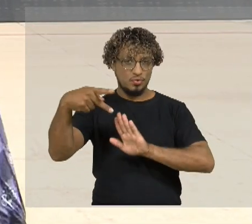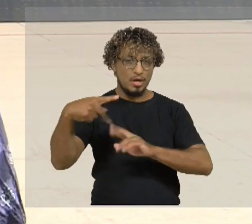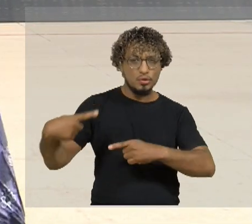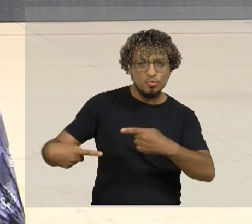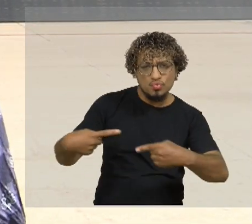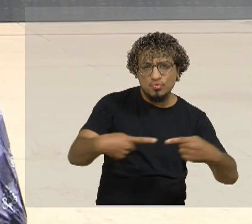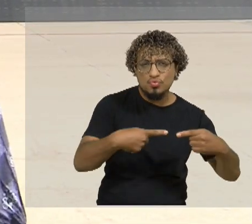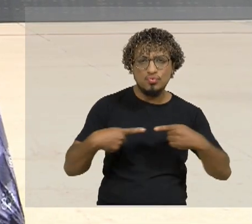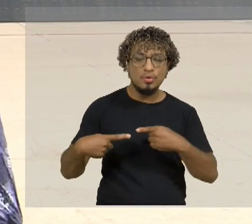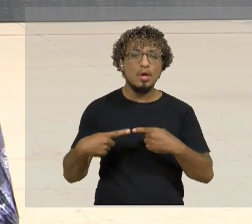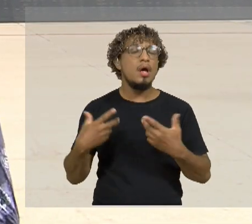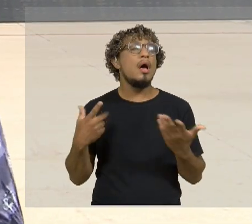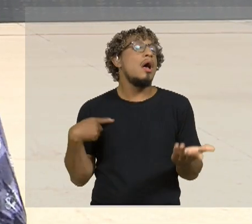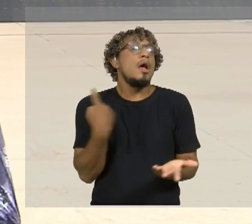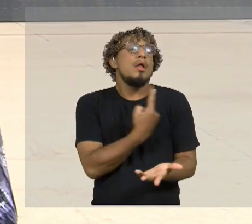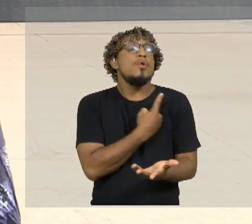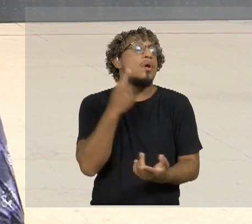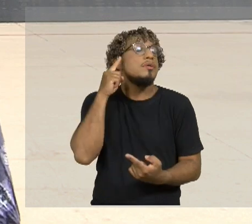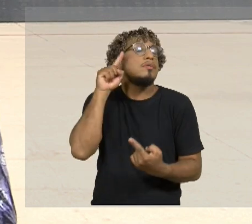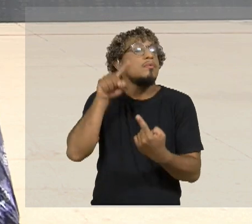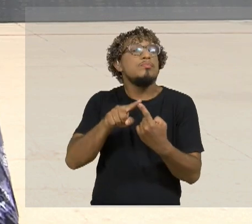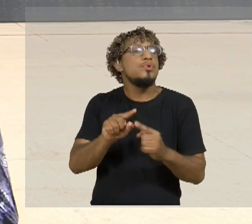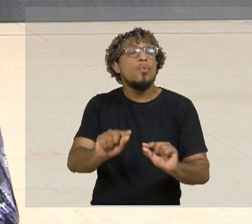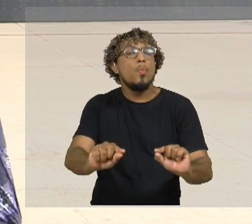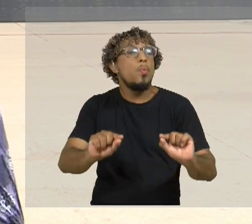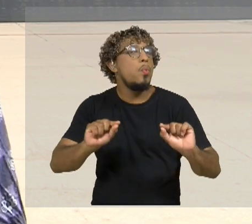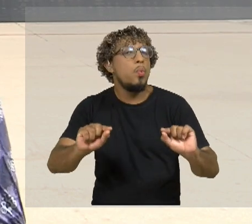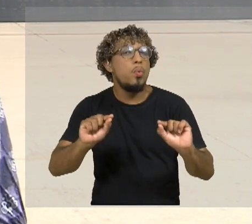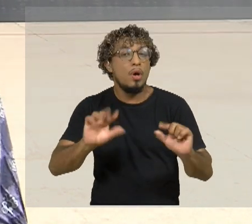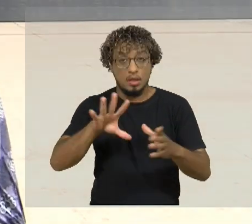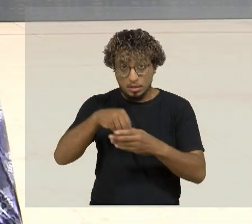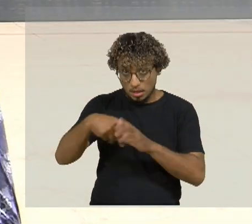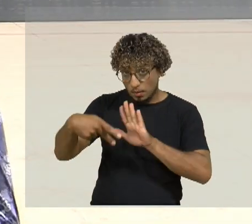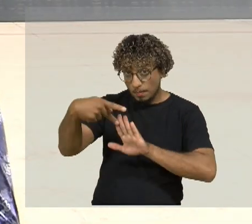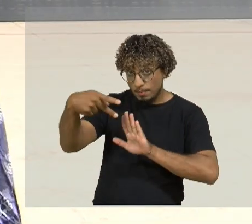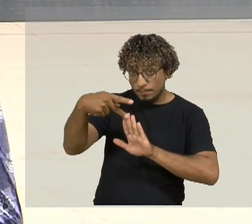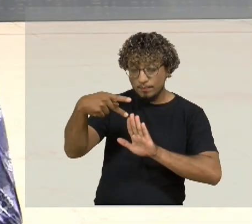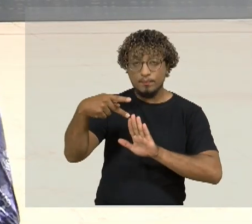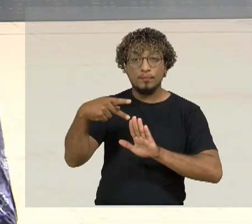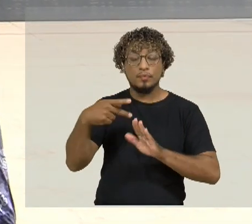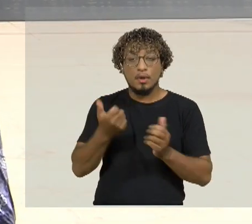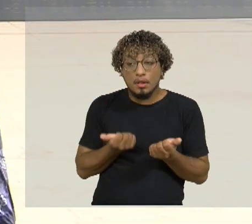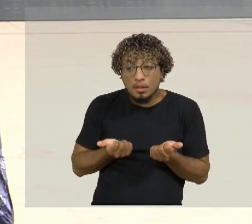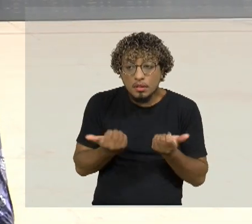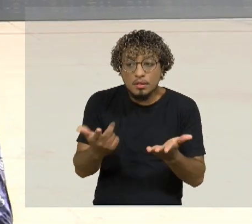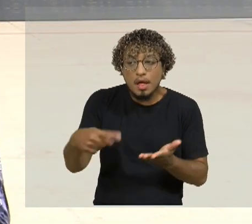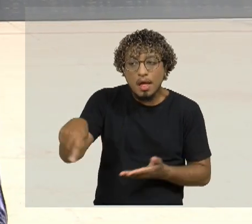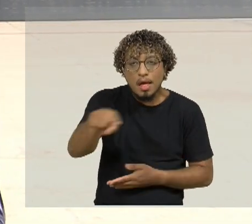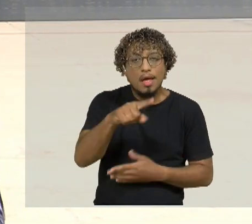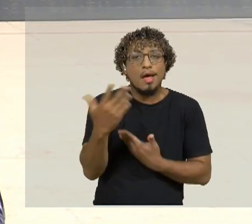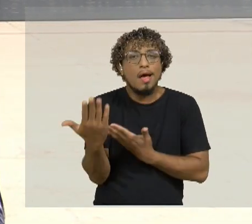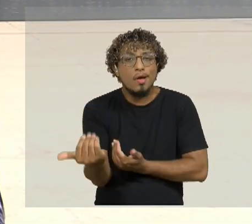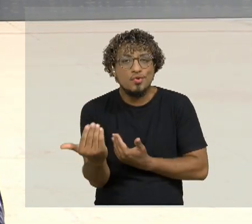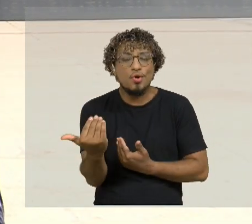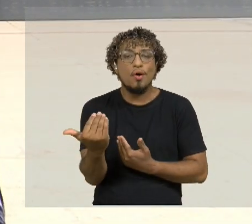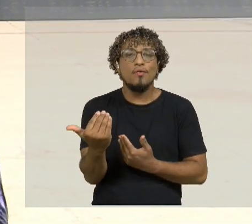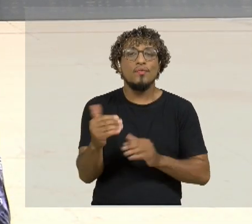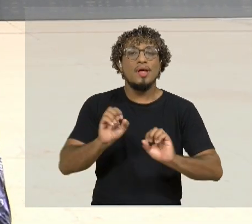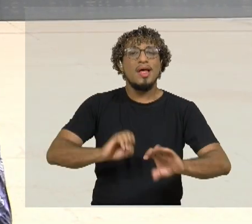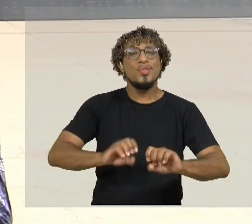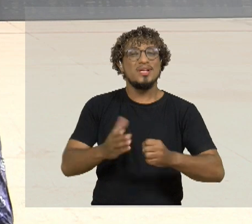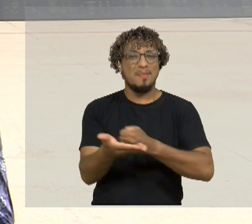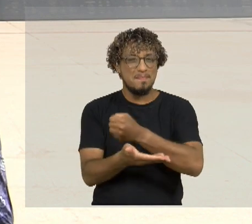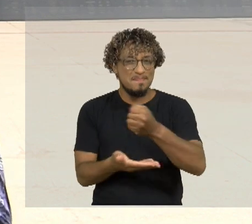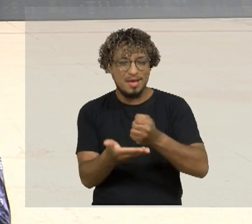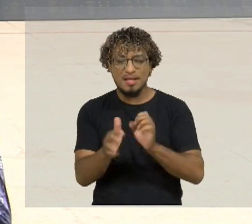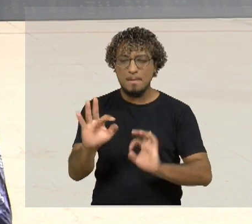a partir do projeto Afrocientista, que tem como objetivo qualificar esses jovens da educação básica e prepará-los